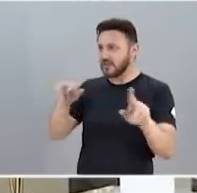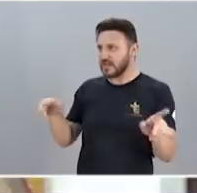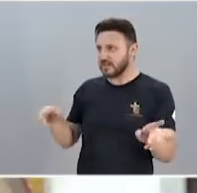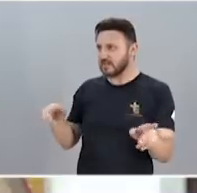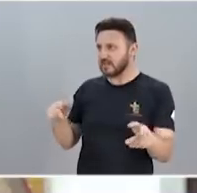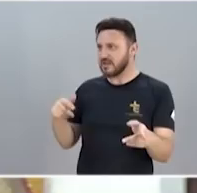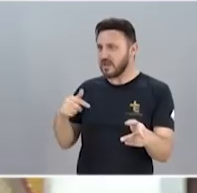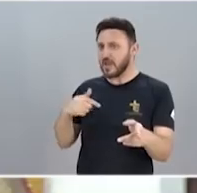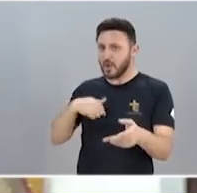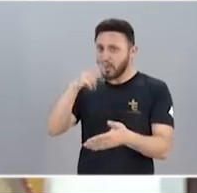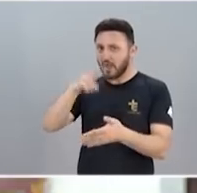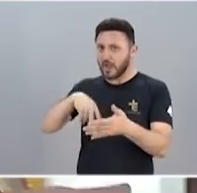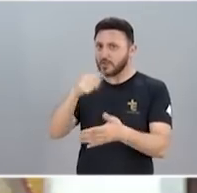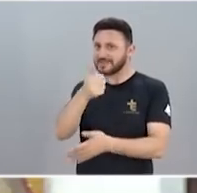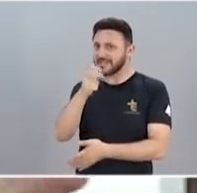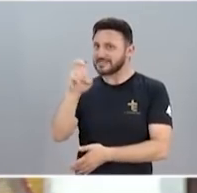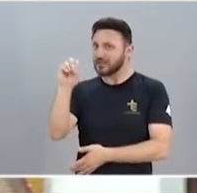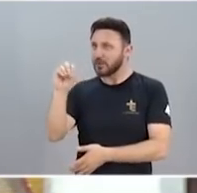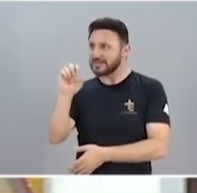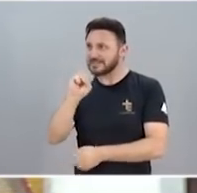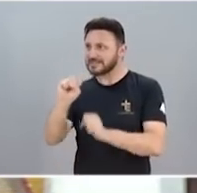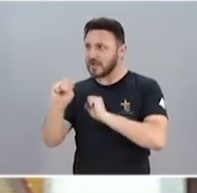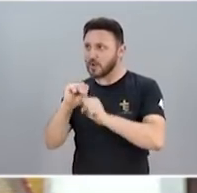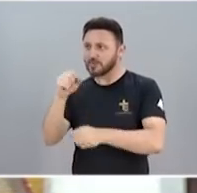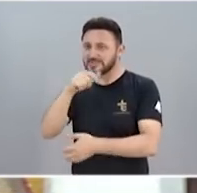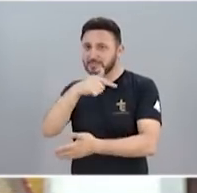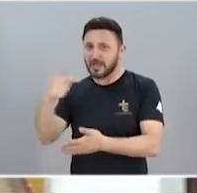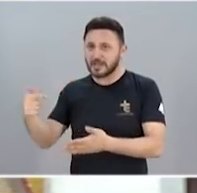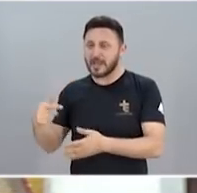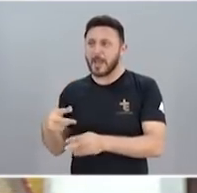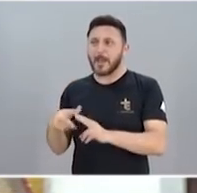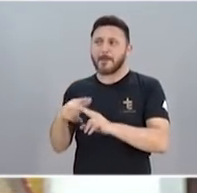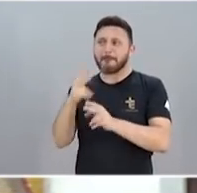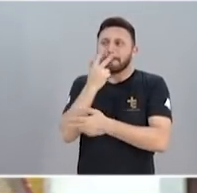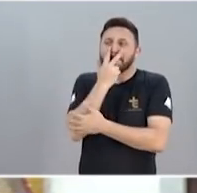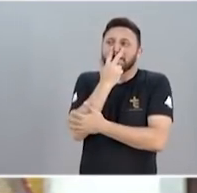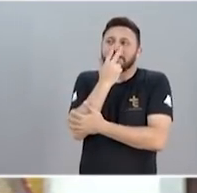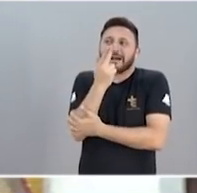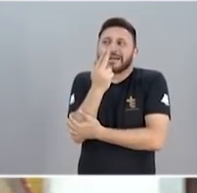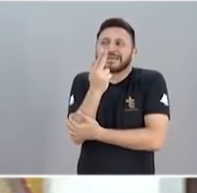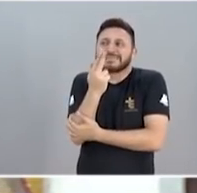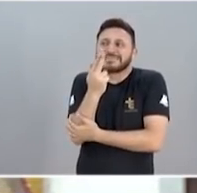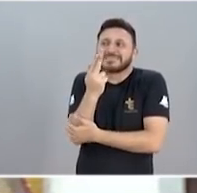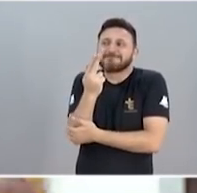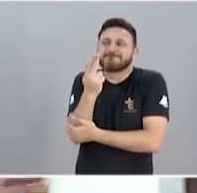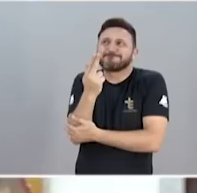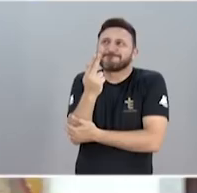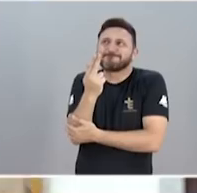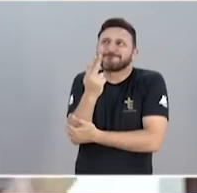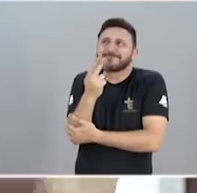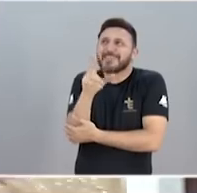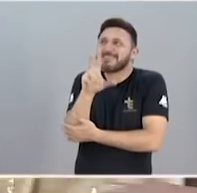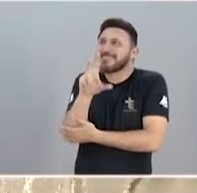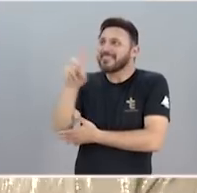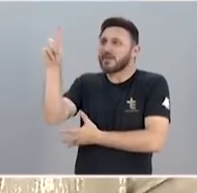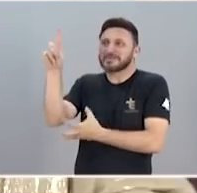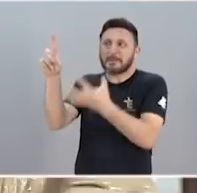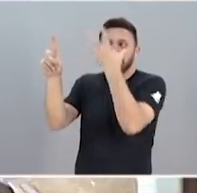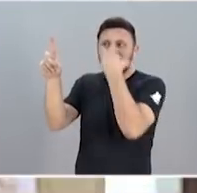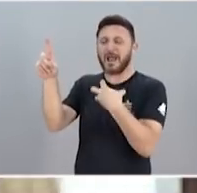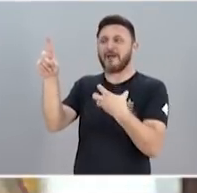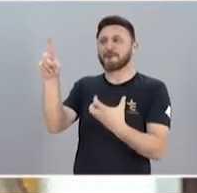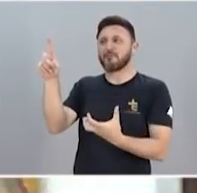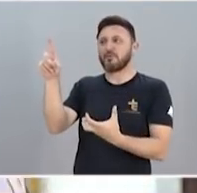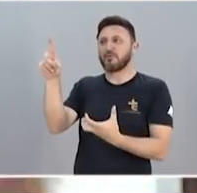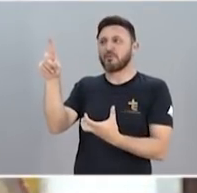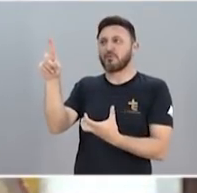ônus e bônus, a liturgia das horas. Tem salmos que eu fico me perguntando,